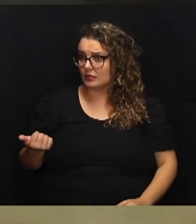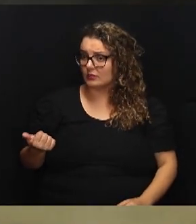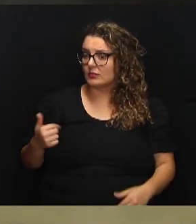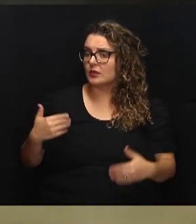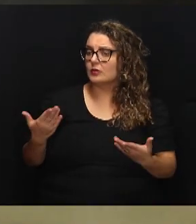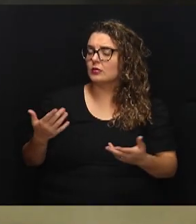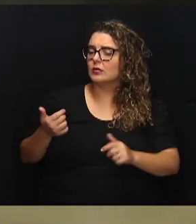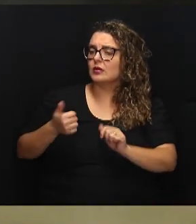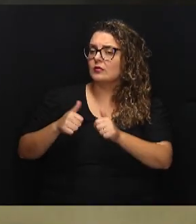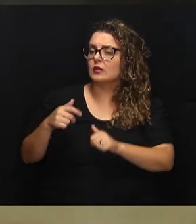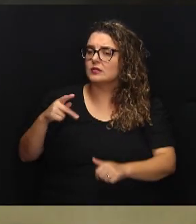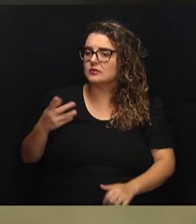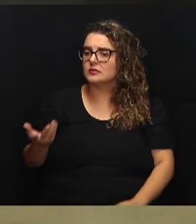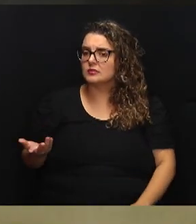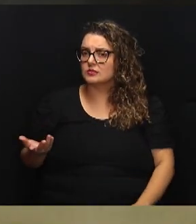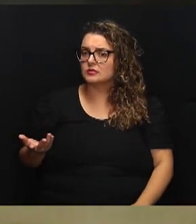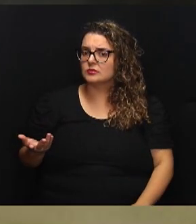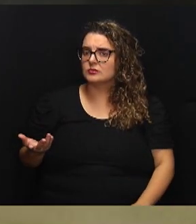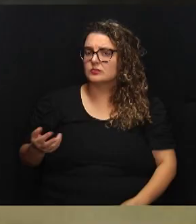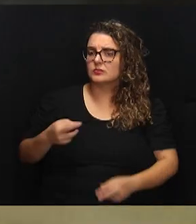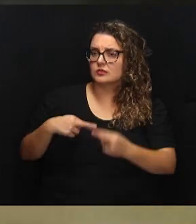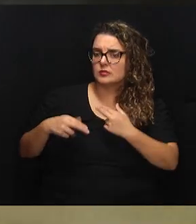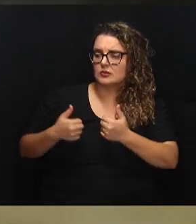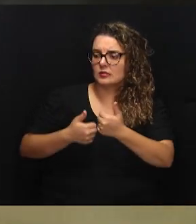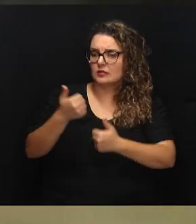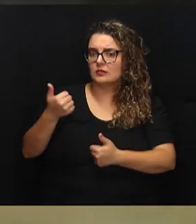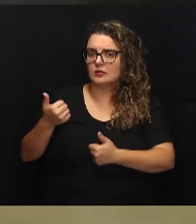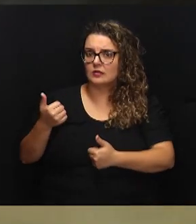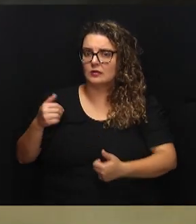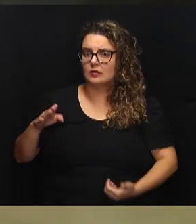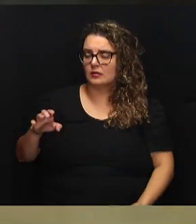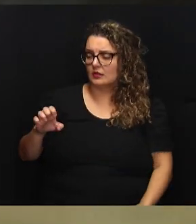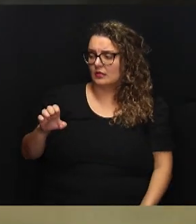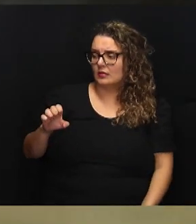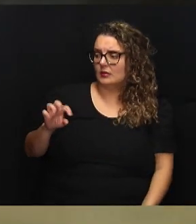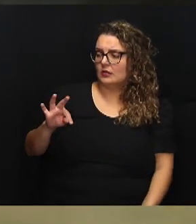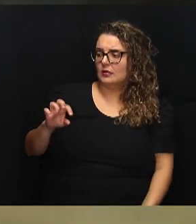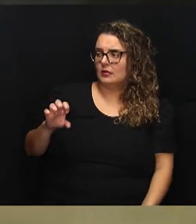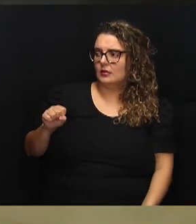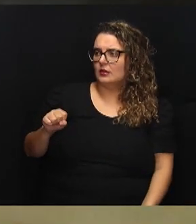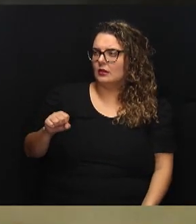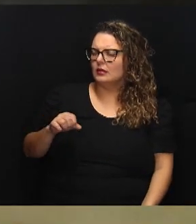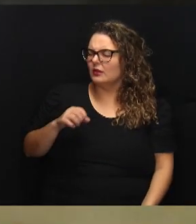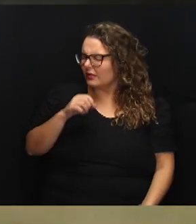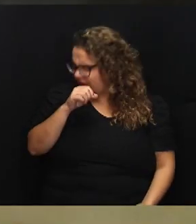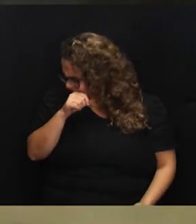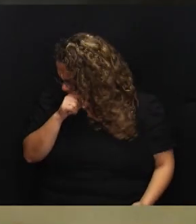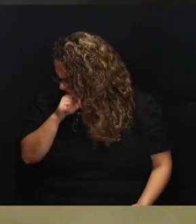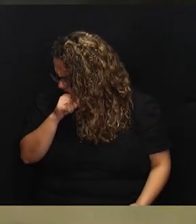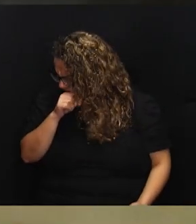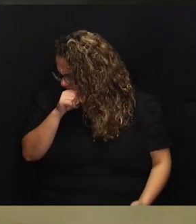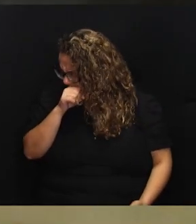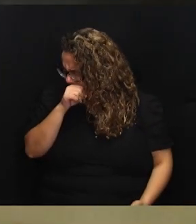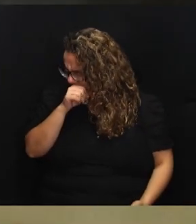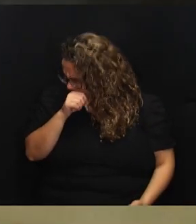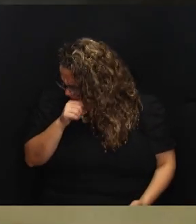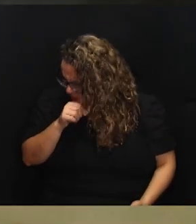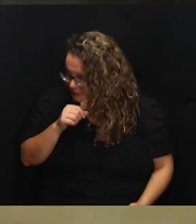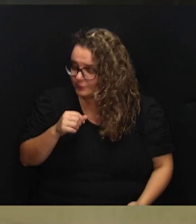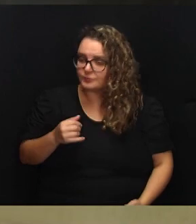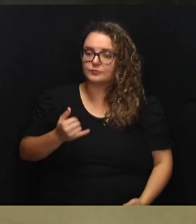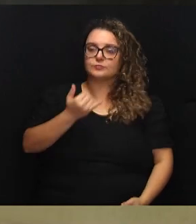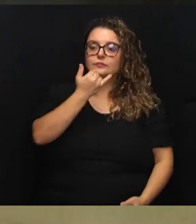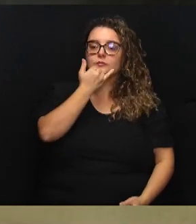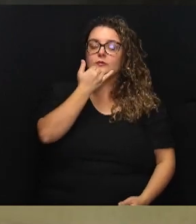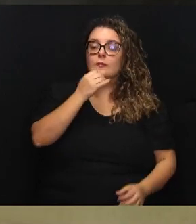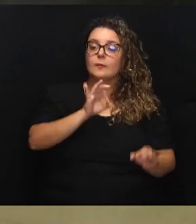avaliação, referente a futebol, as bets, né, o online, você pode acompanhar um jogo, você